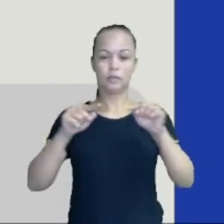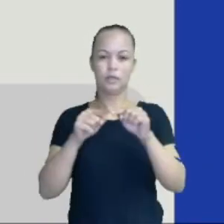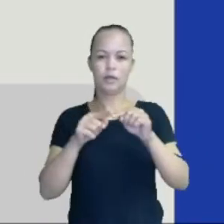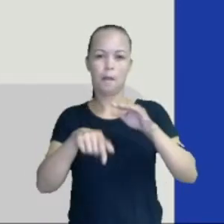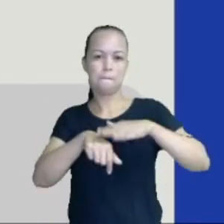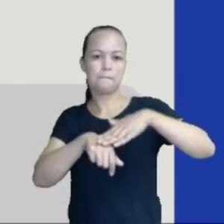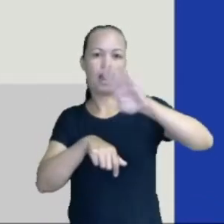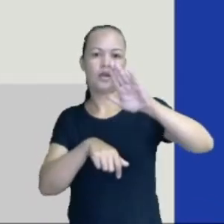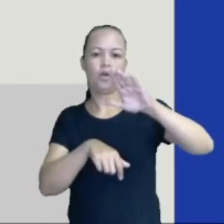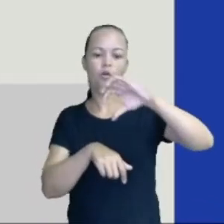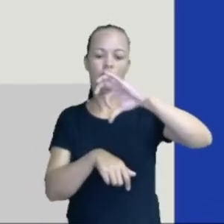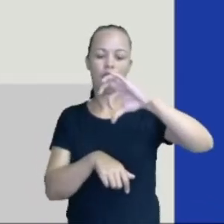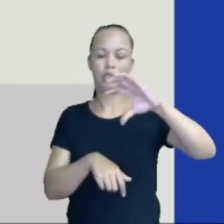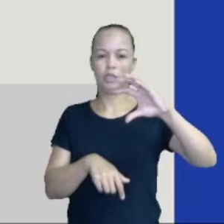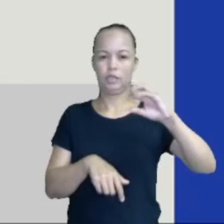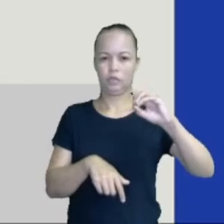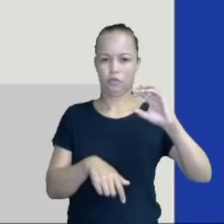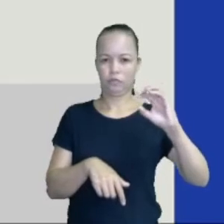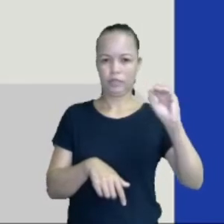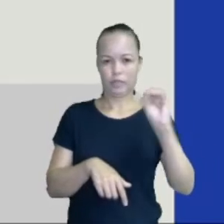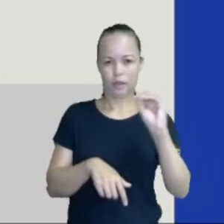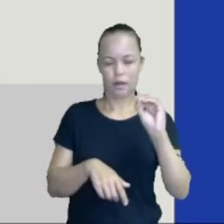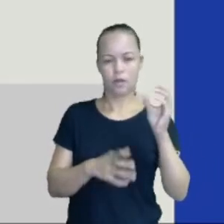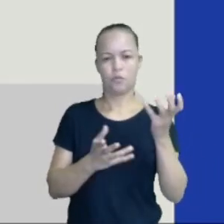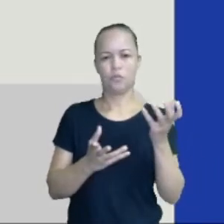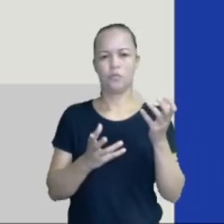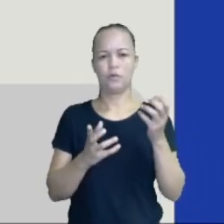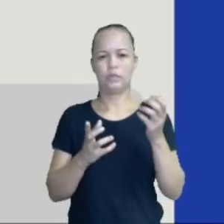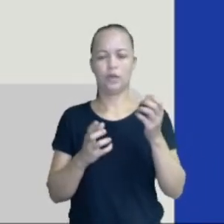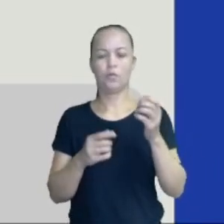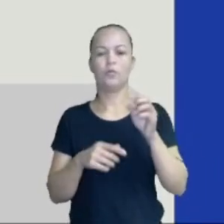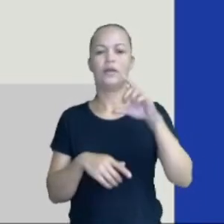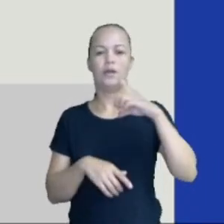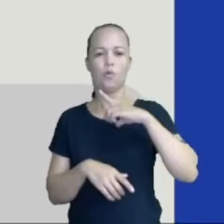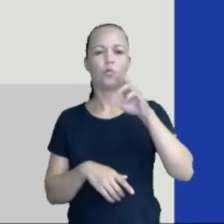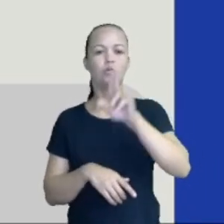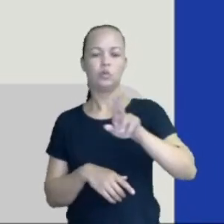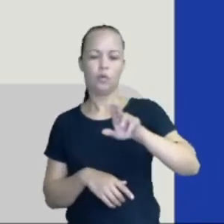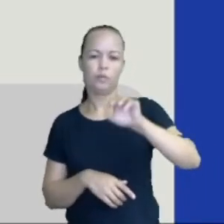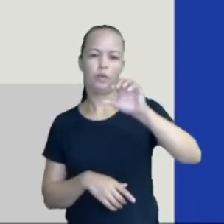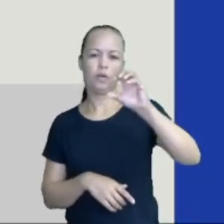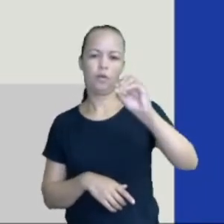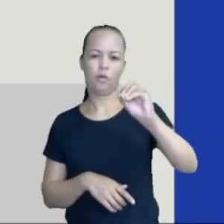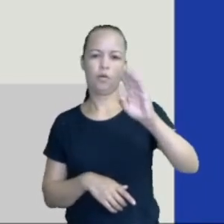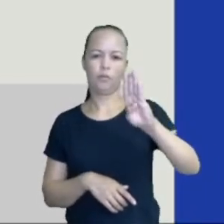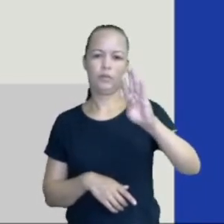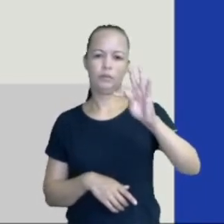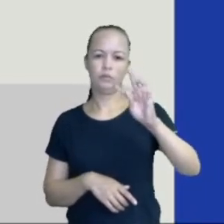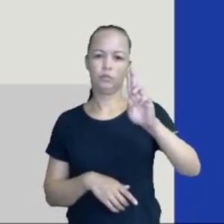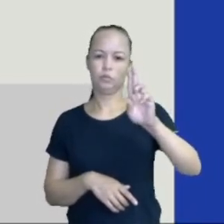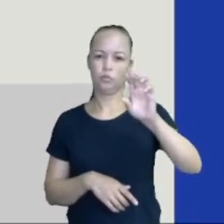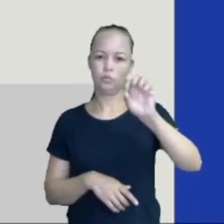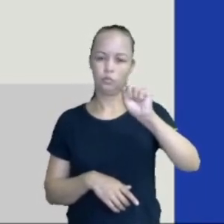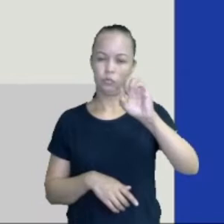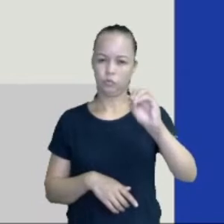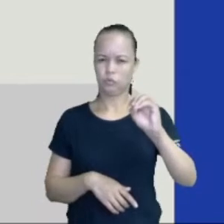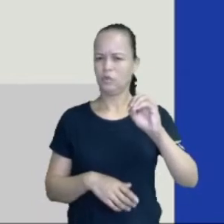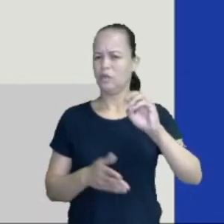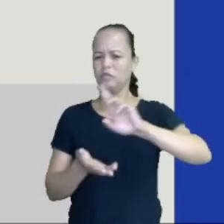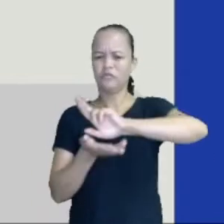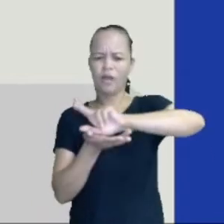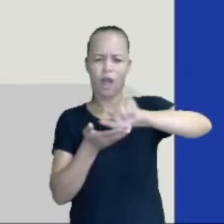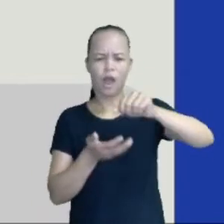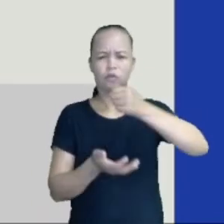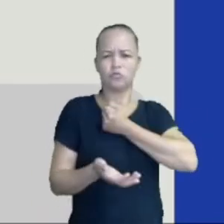ângulo obtuso. Lembra lá que eu falei que o ângulo obtuso vai passar dos 90 graus? Né? 110, 101, 102, 110,